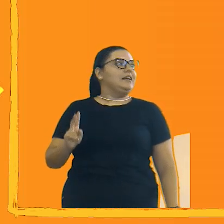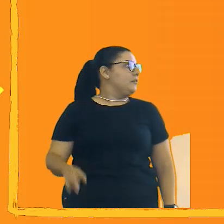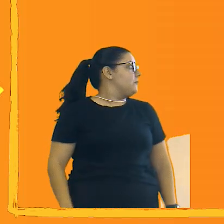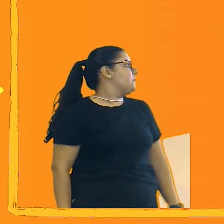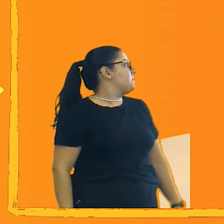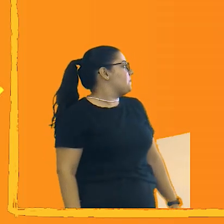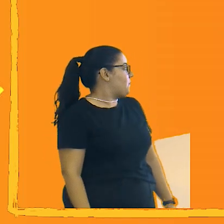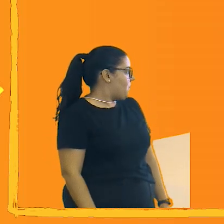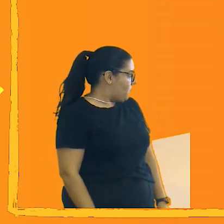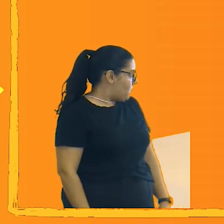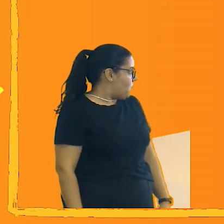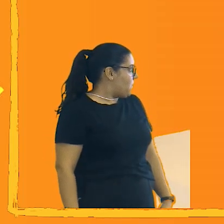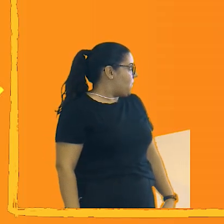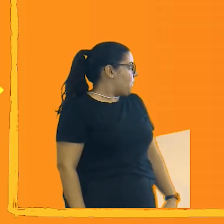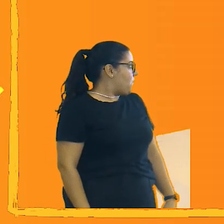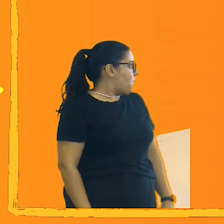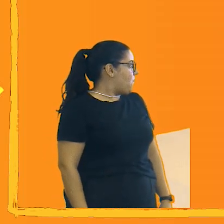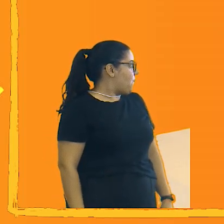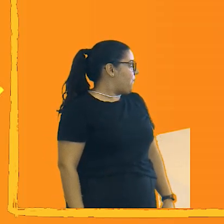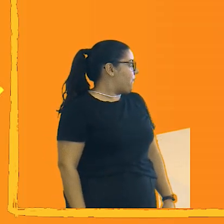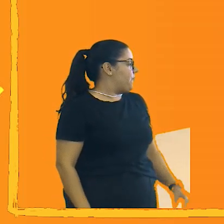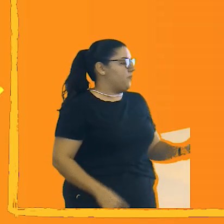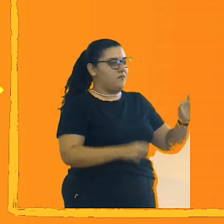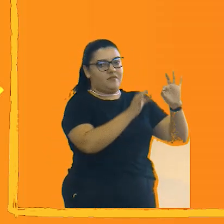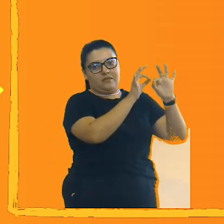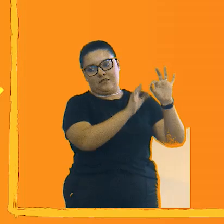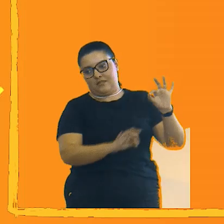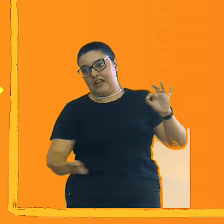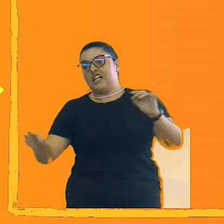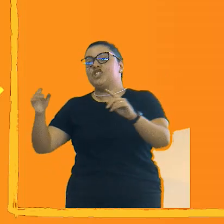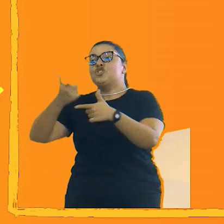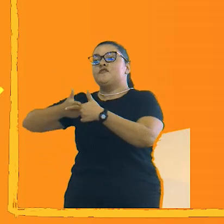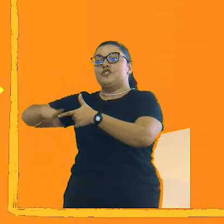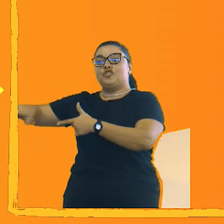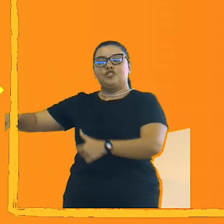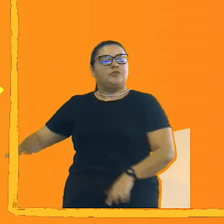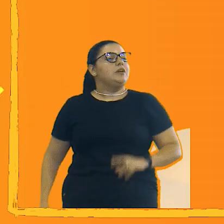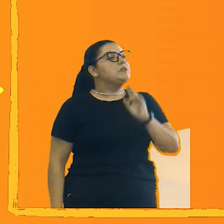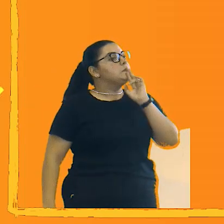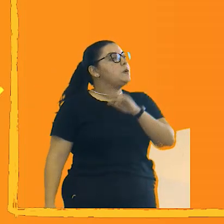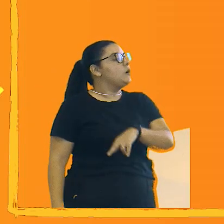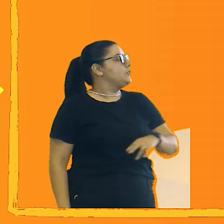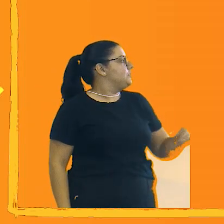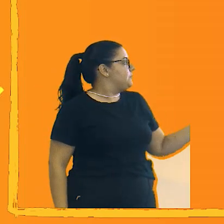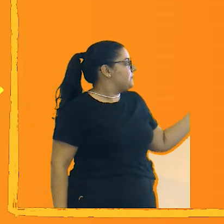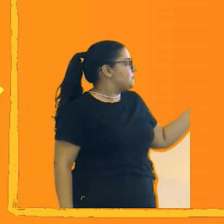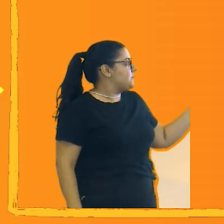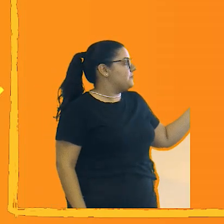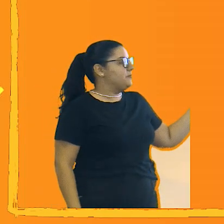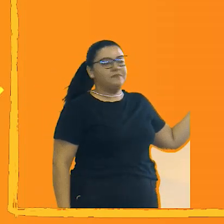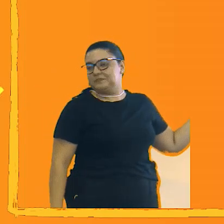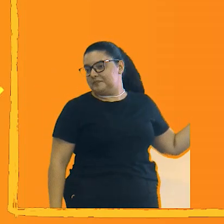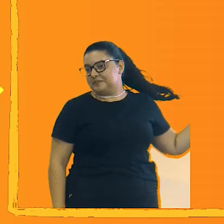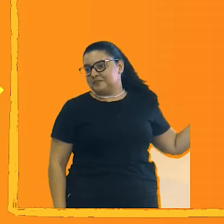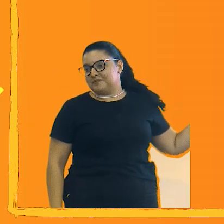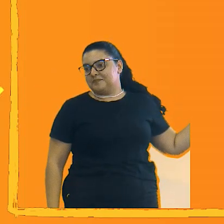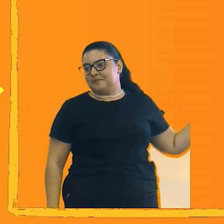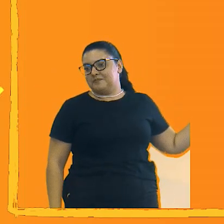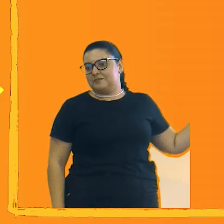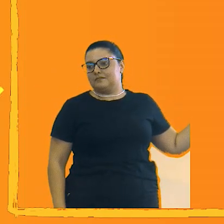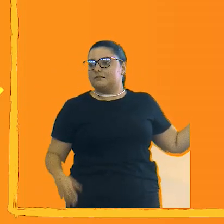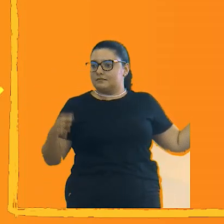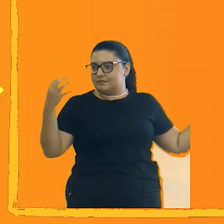800 40 passa dividindo quando ele passa dividindo k